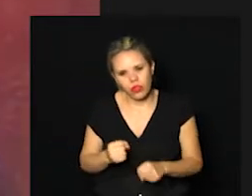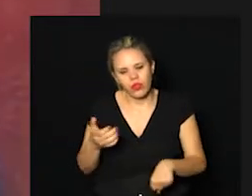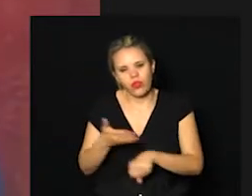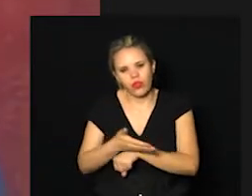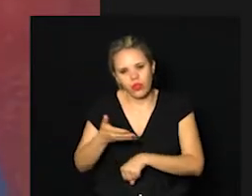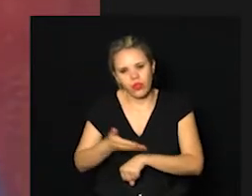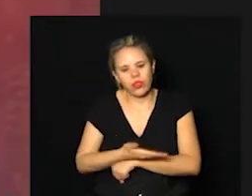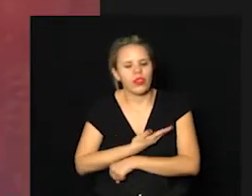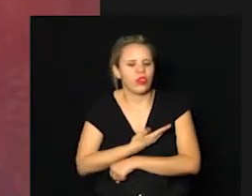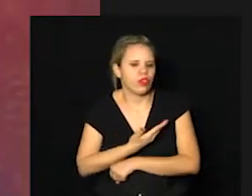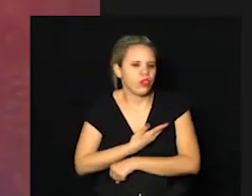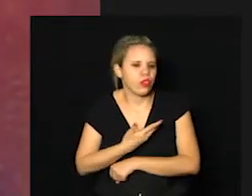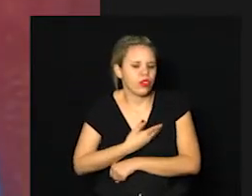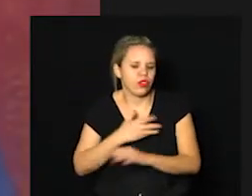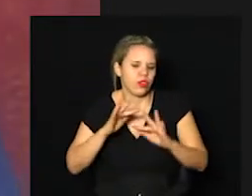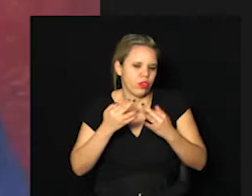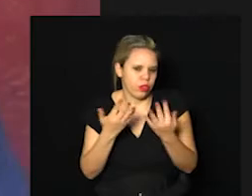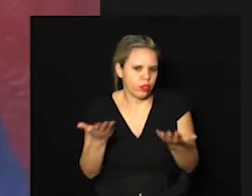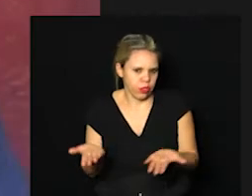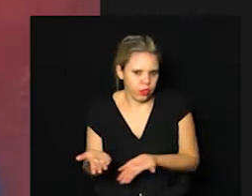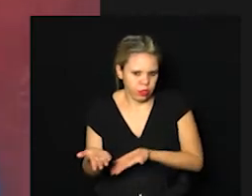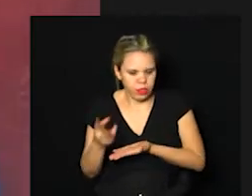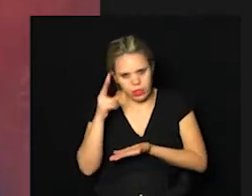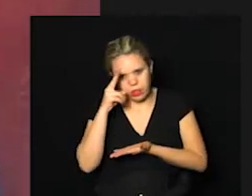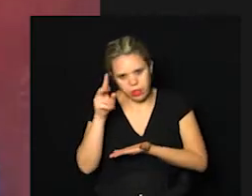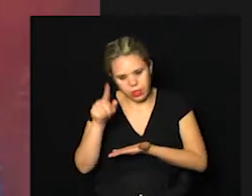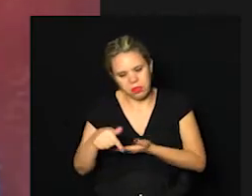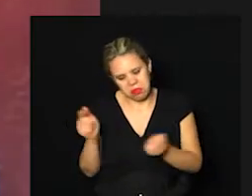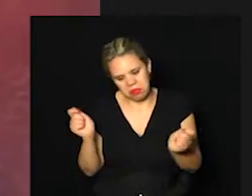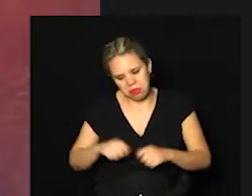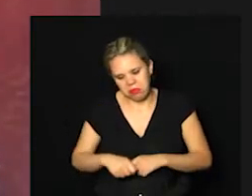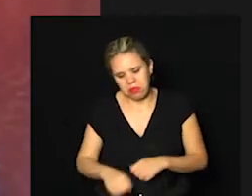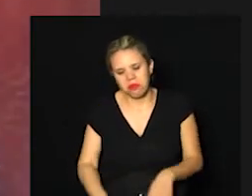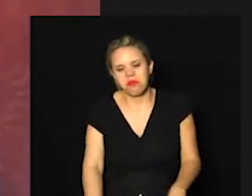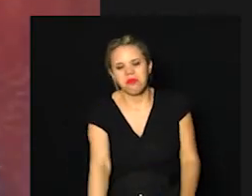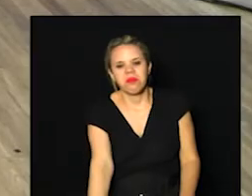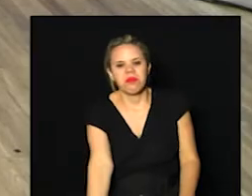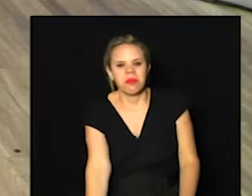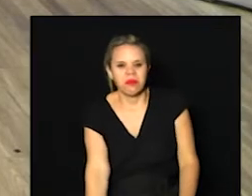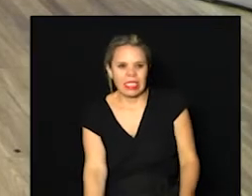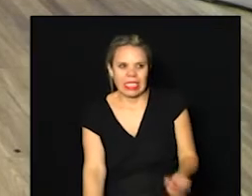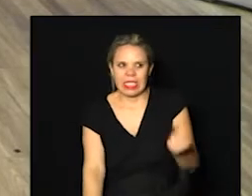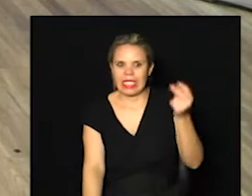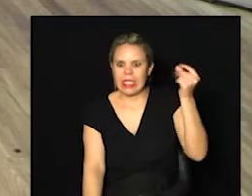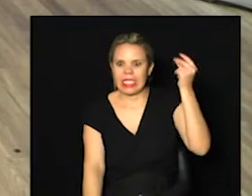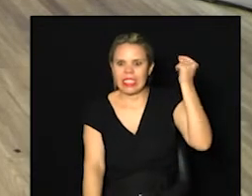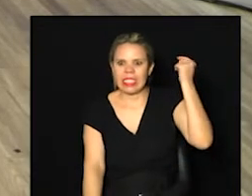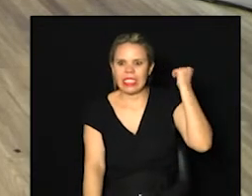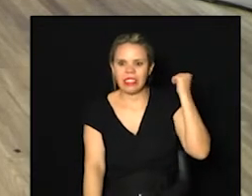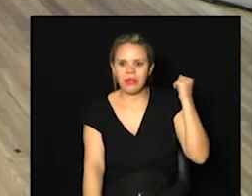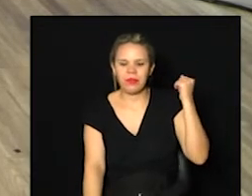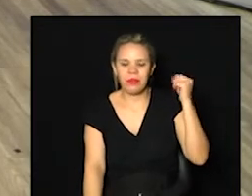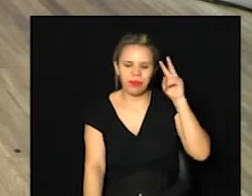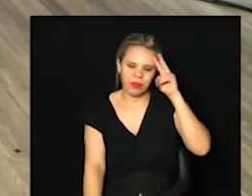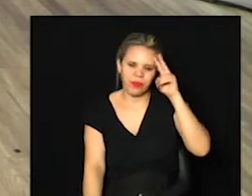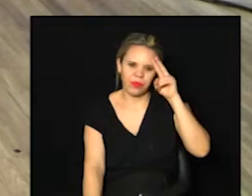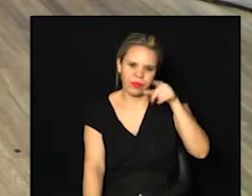os amigos, os parentes? Sim. Lembra quando isso era possível? Faz muito tempo, mas eu